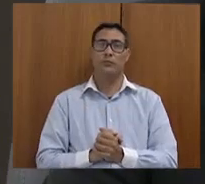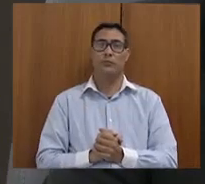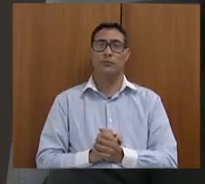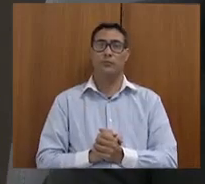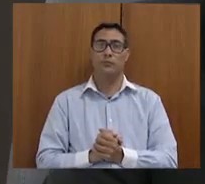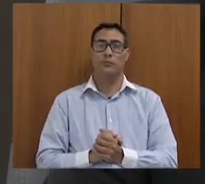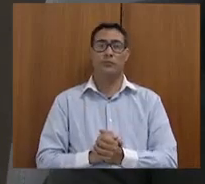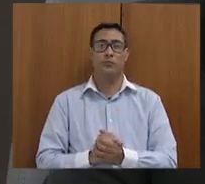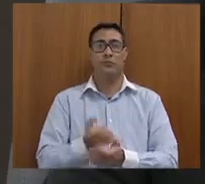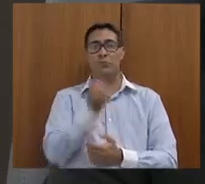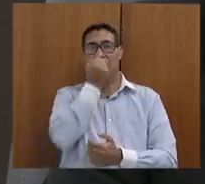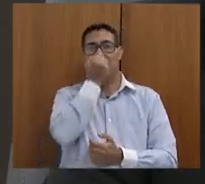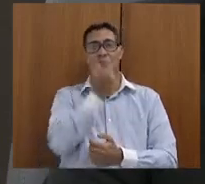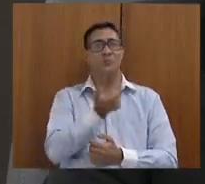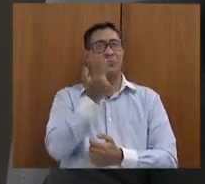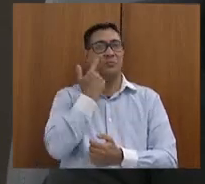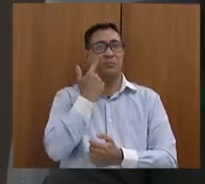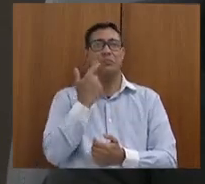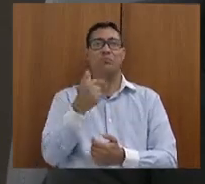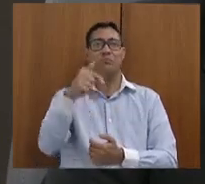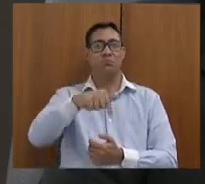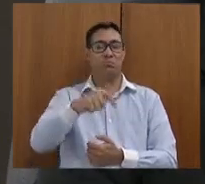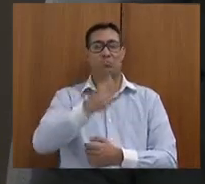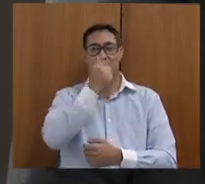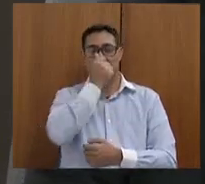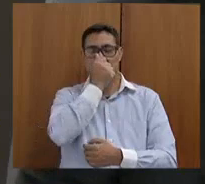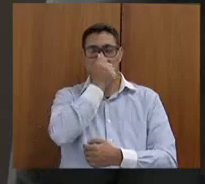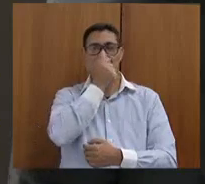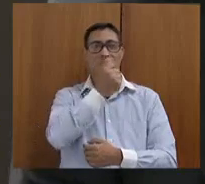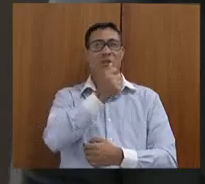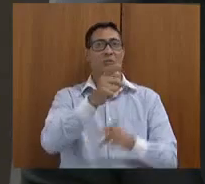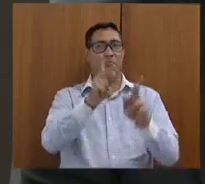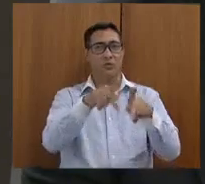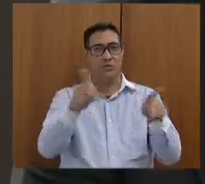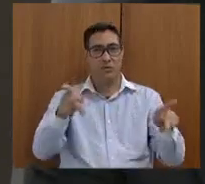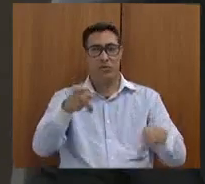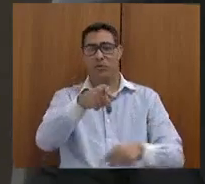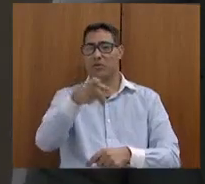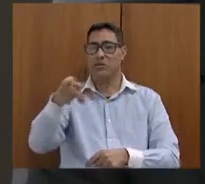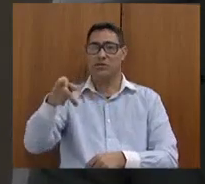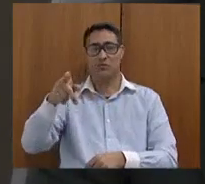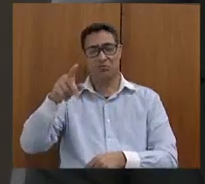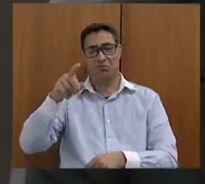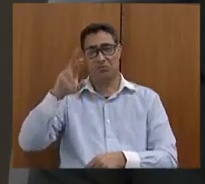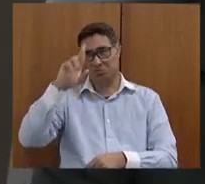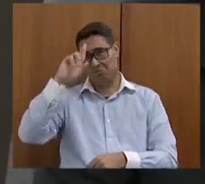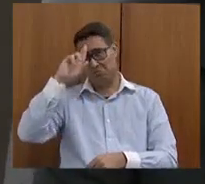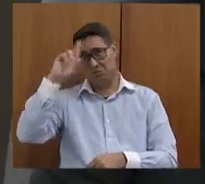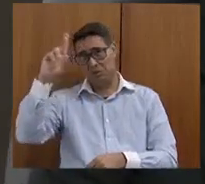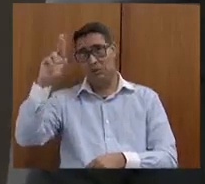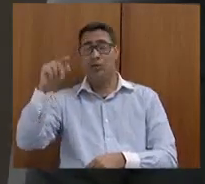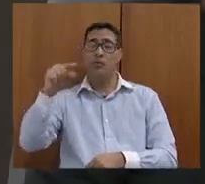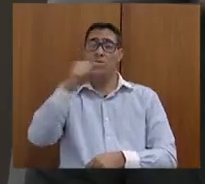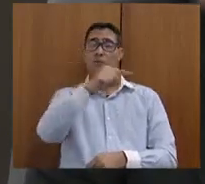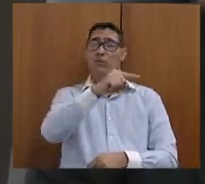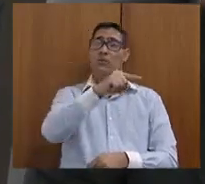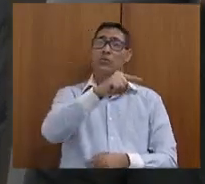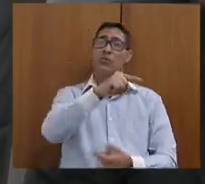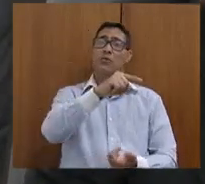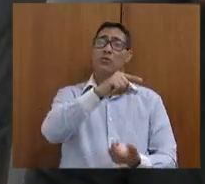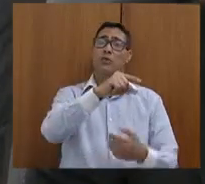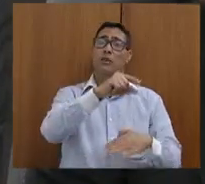muito bom ver a casa cheia professores diretores superintendentes